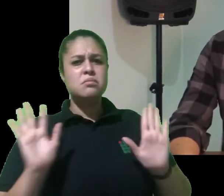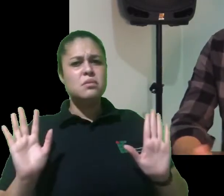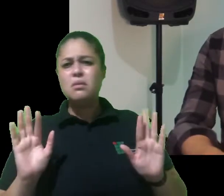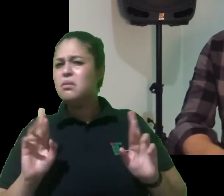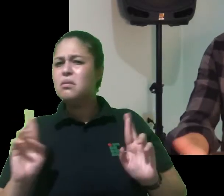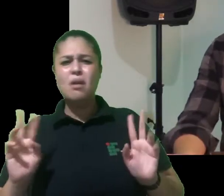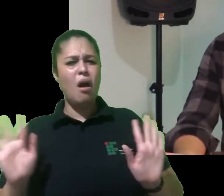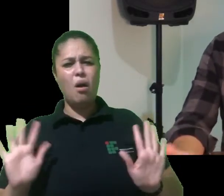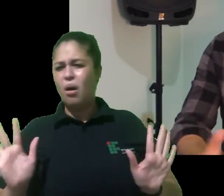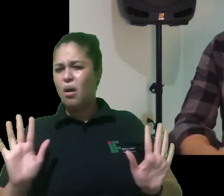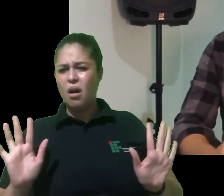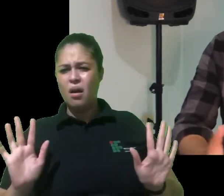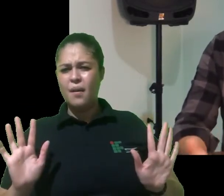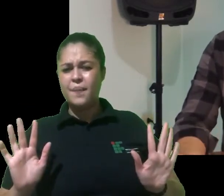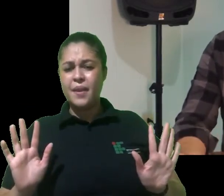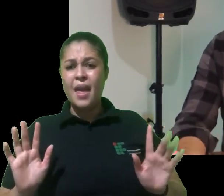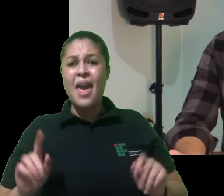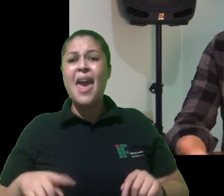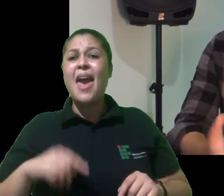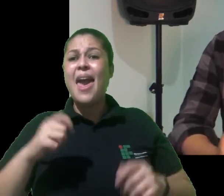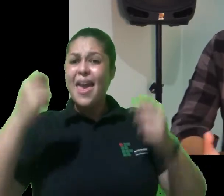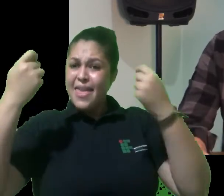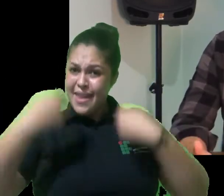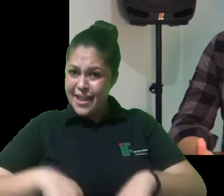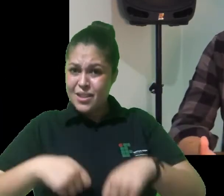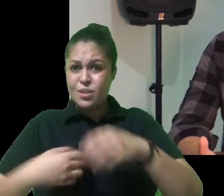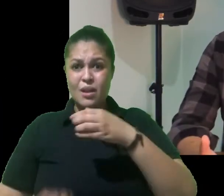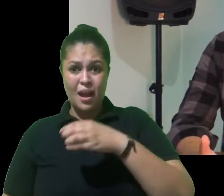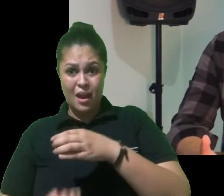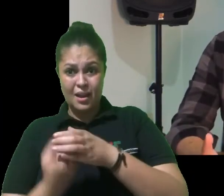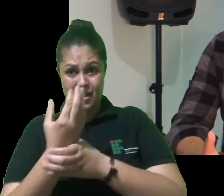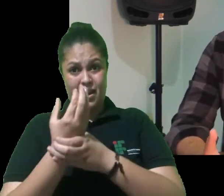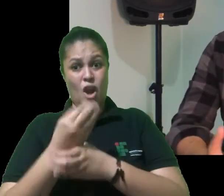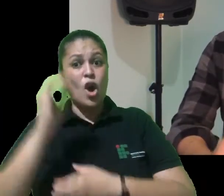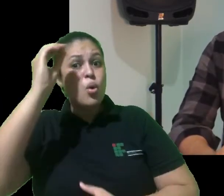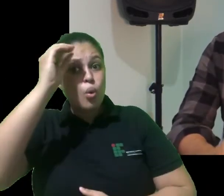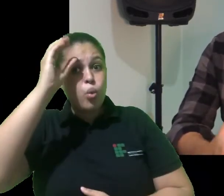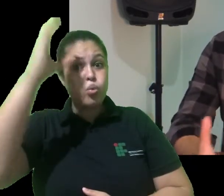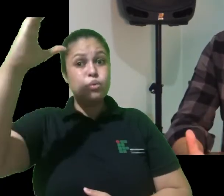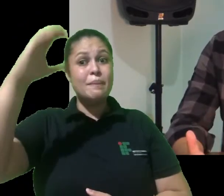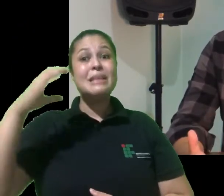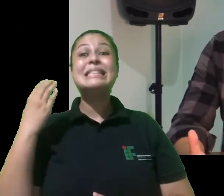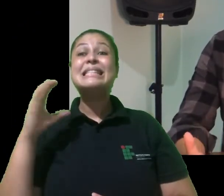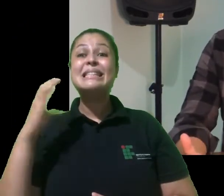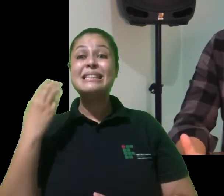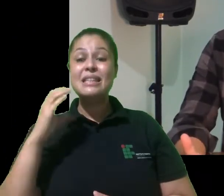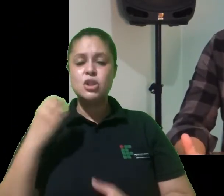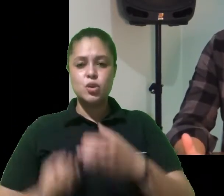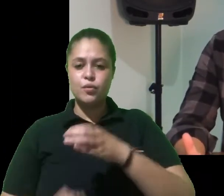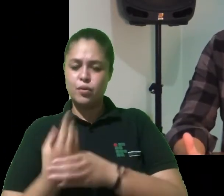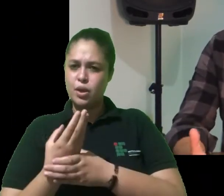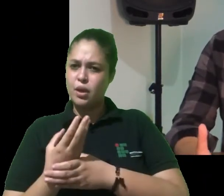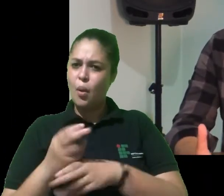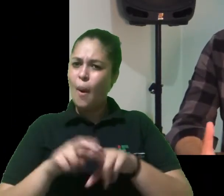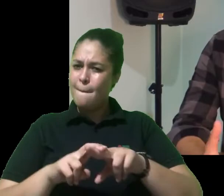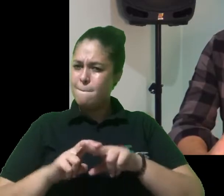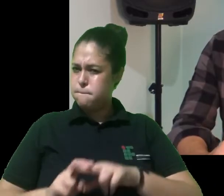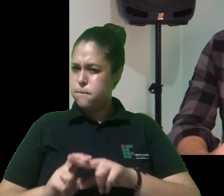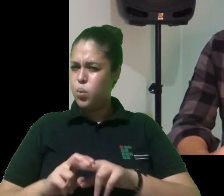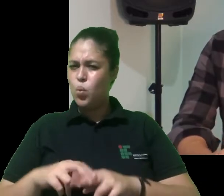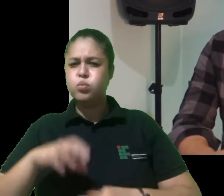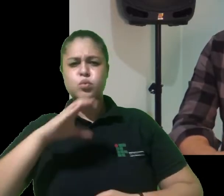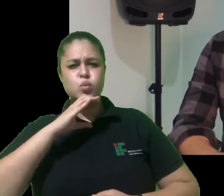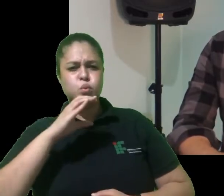fés. Mas é óbvio, é exatamente isso que a academia produz, que o conhecimento científico produz.